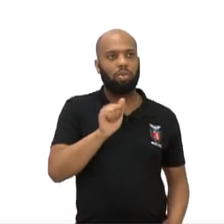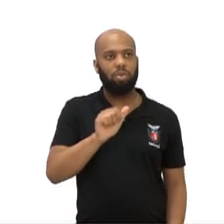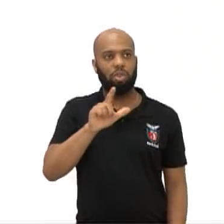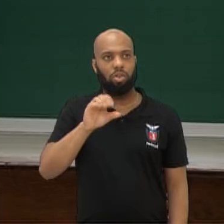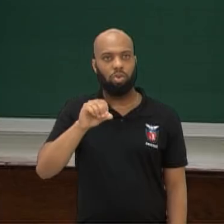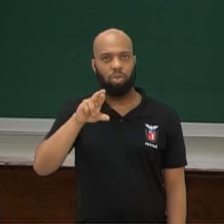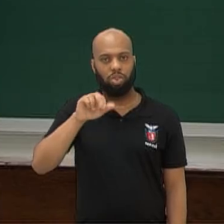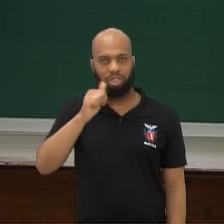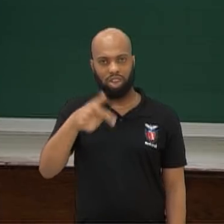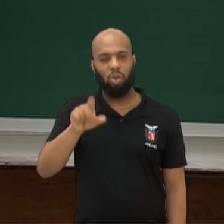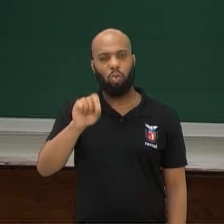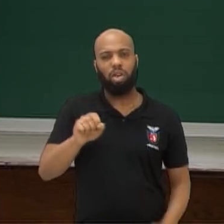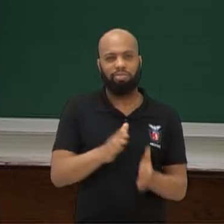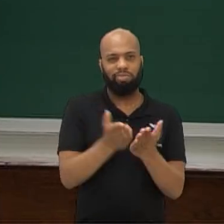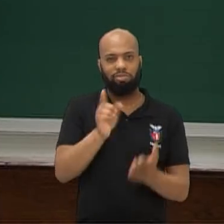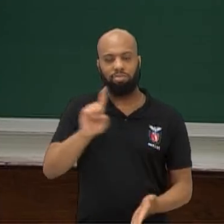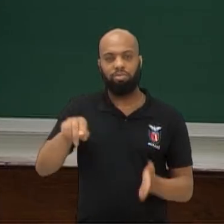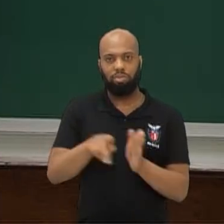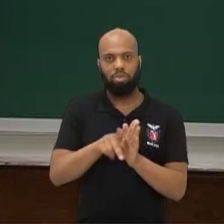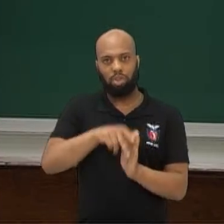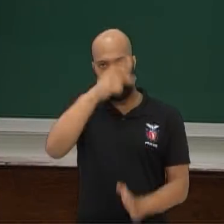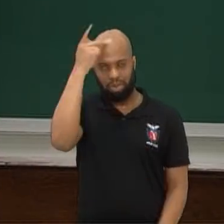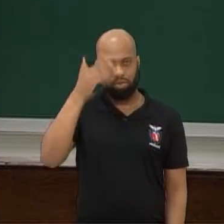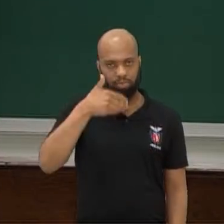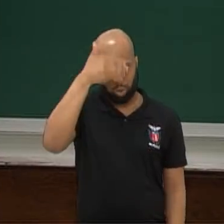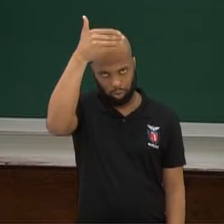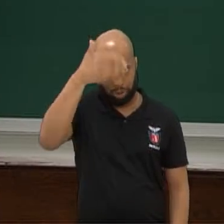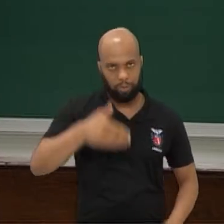leitores que teve o livro O Pequeno Príncipe.